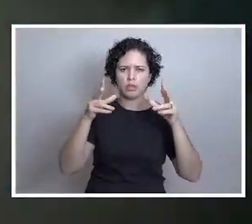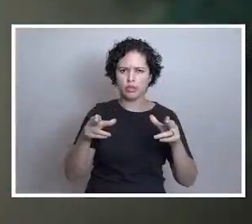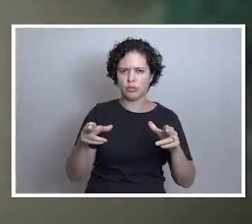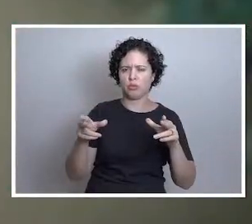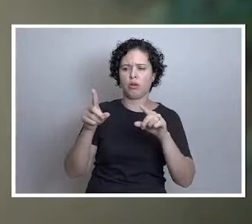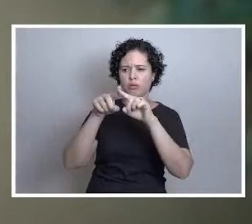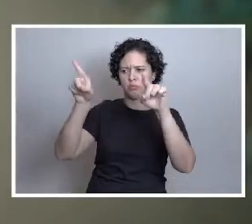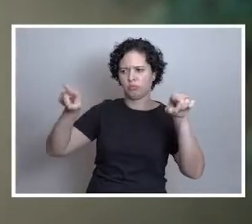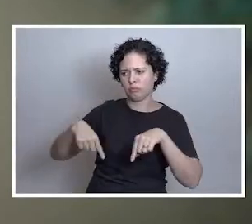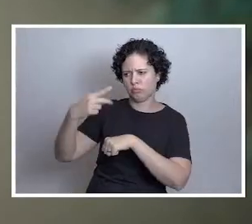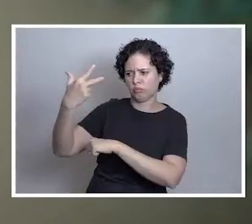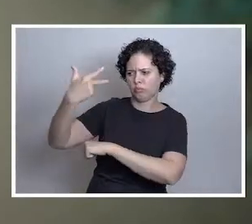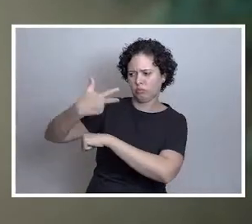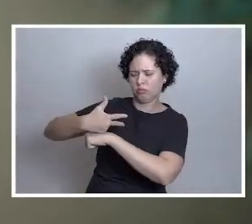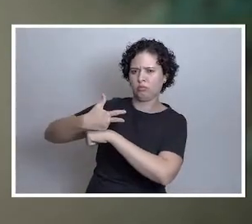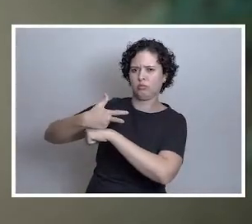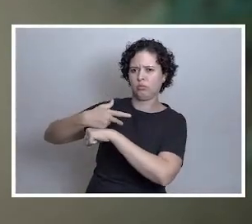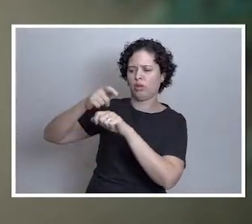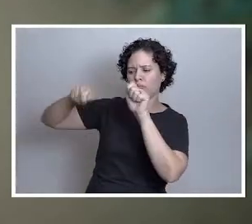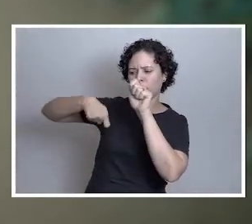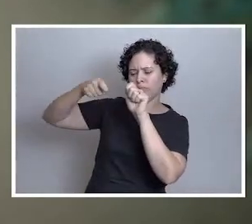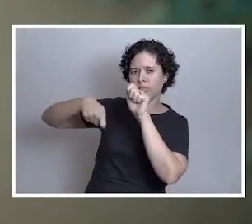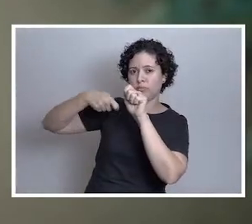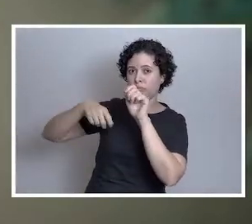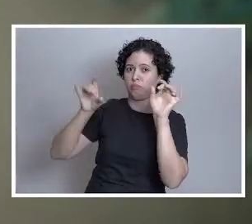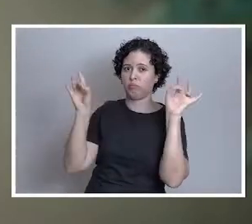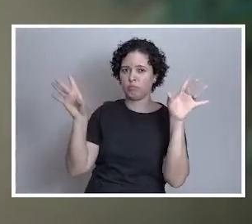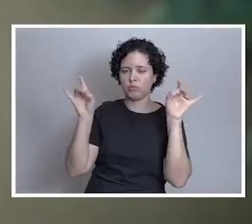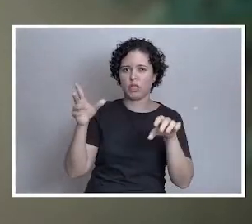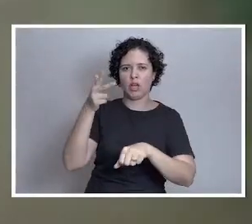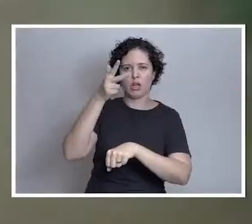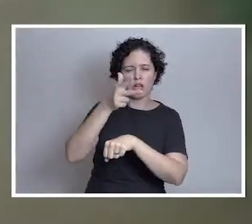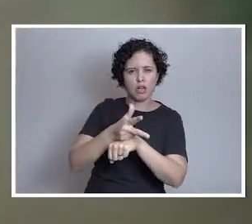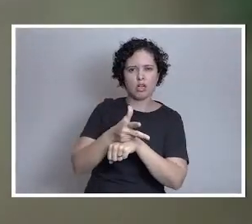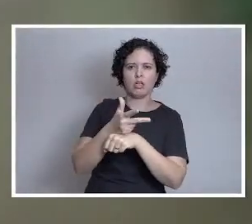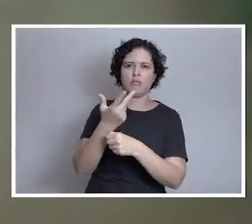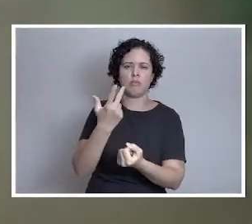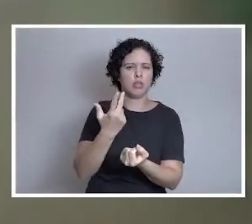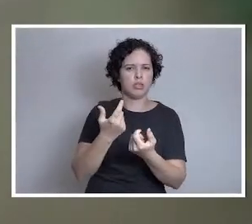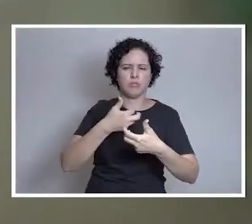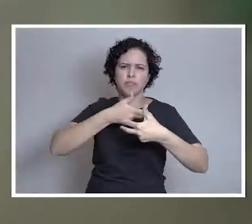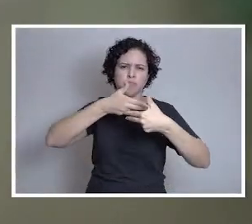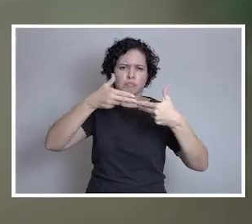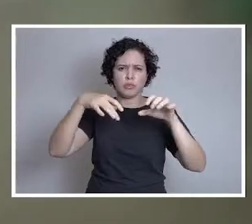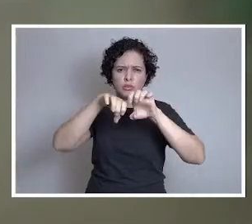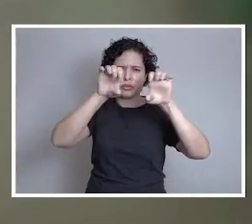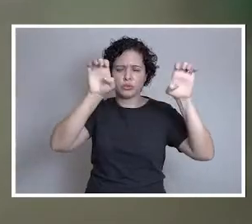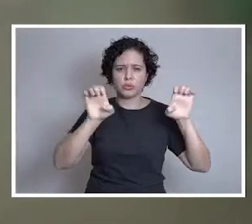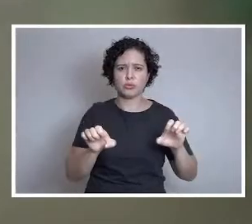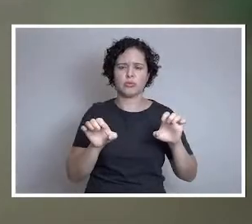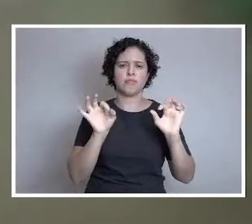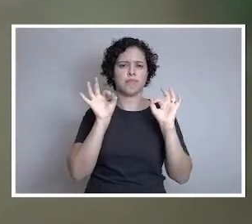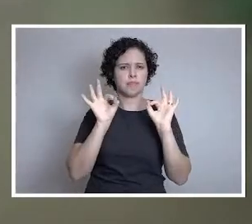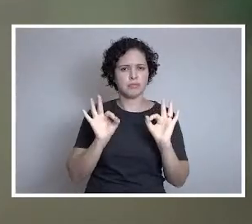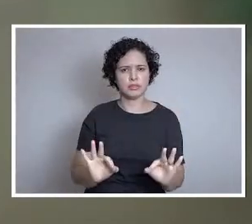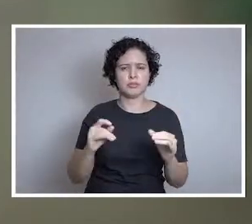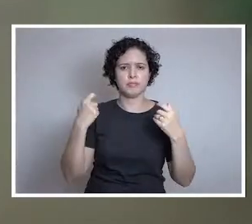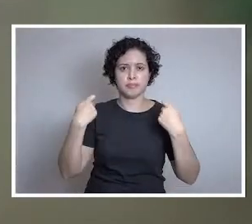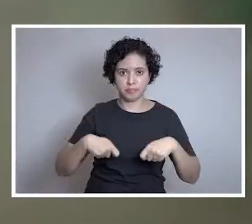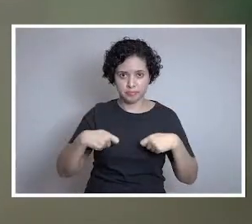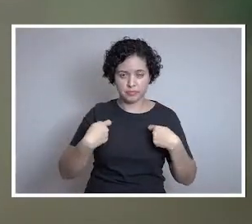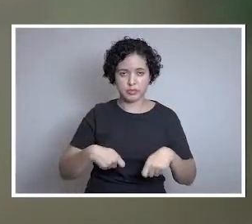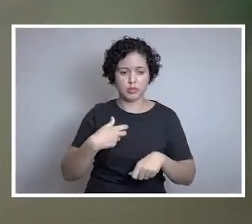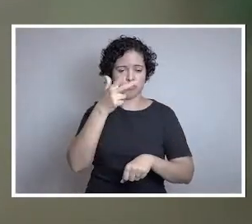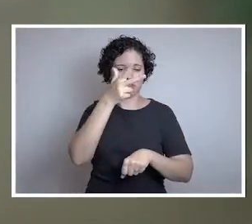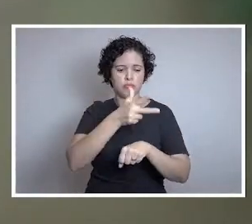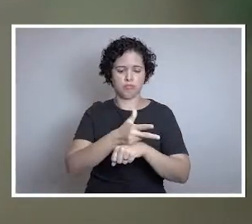de ponta, de estúdios que são estúdios de TV profissional, porque as nossas transmissões, o modelo que nós